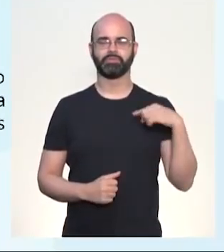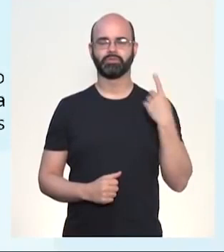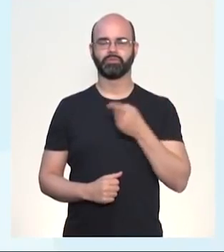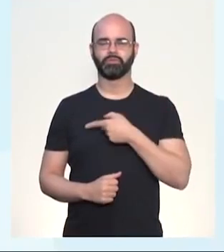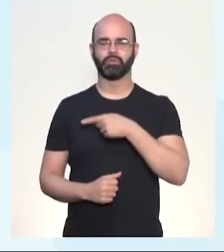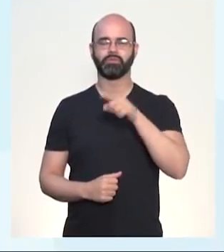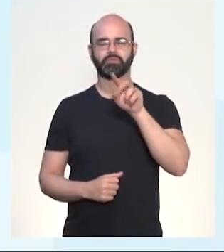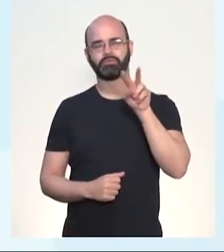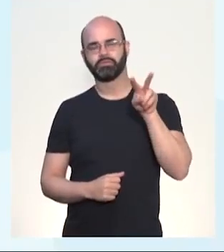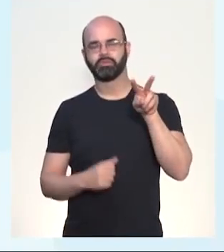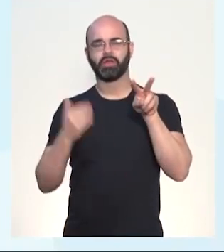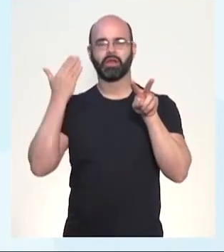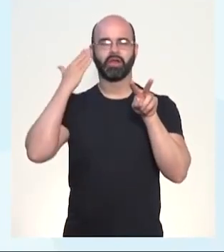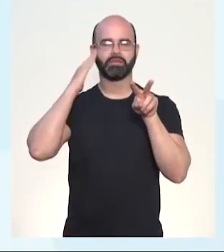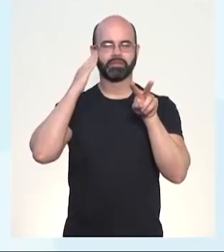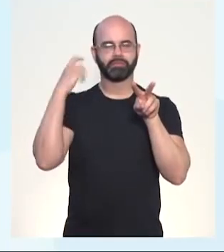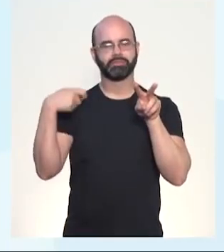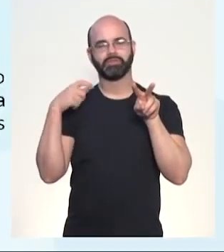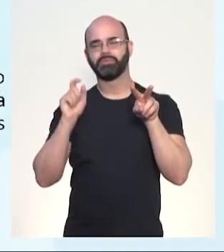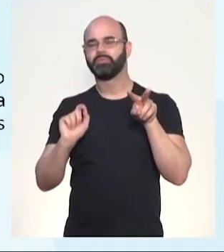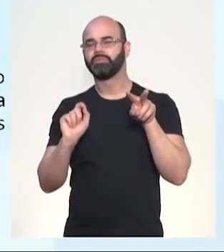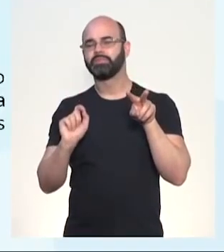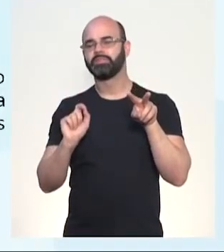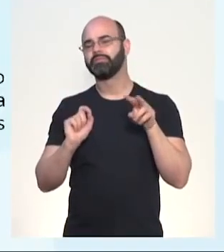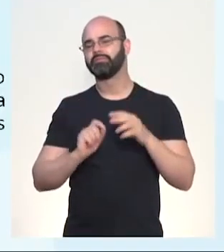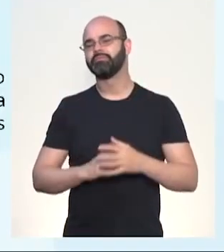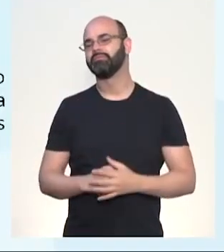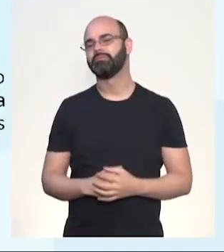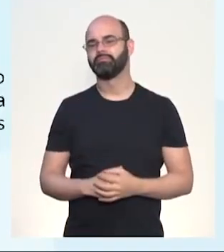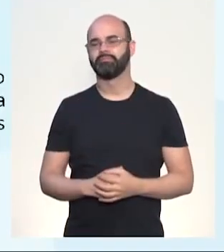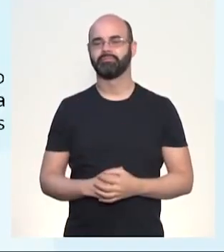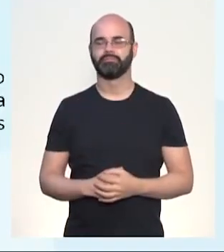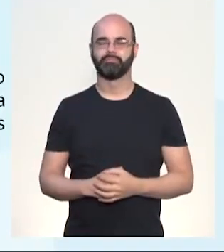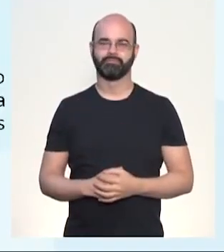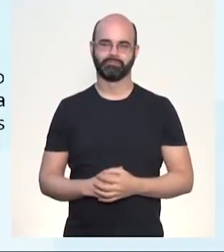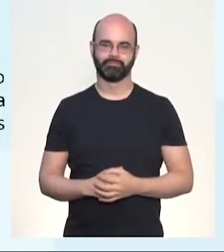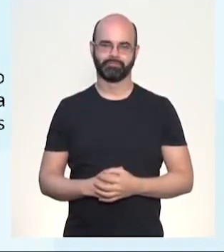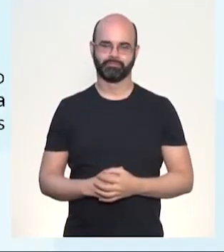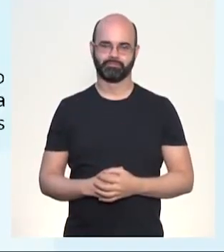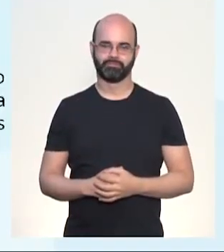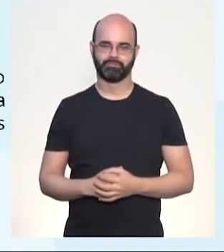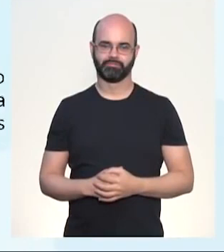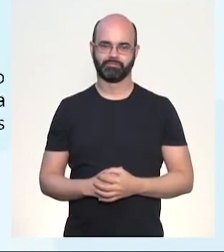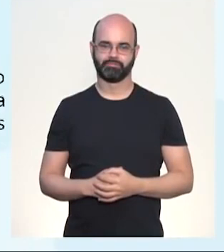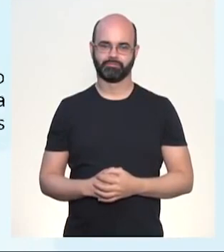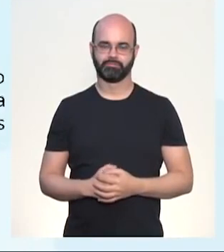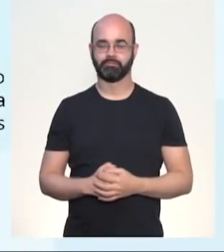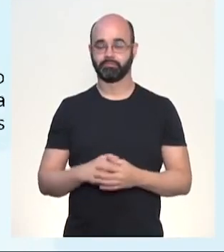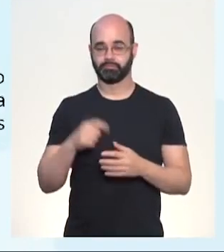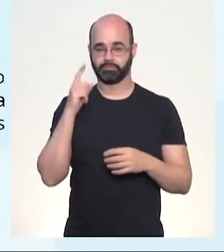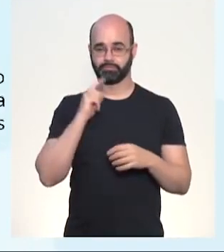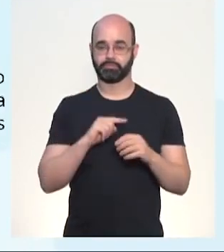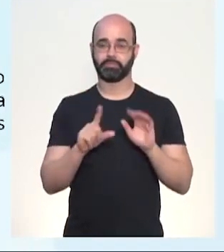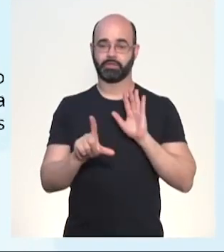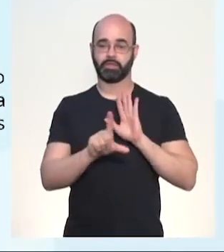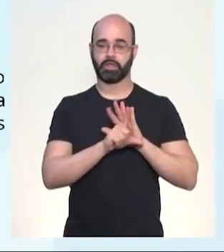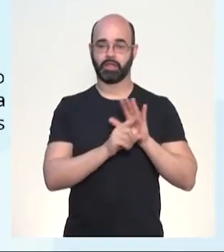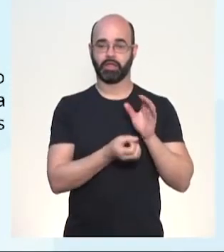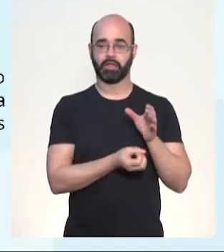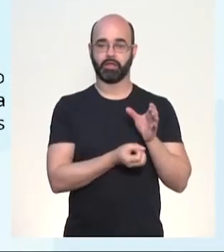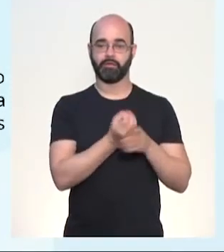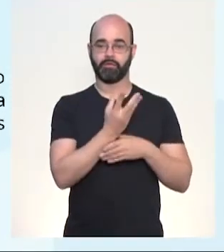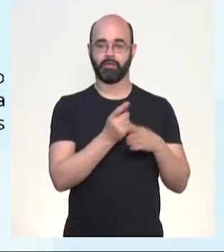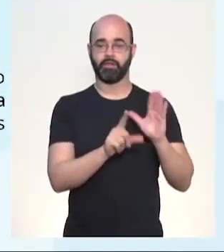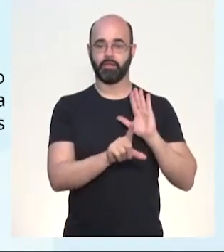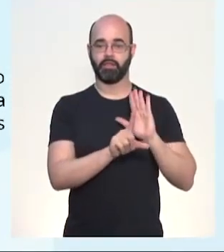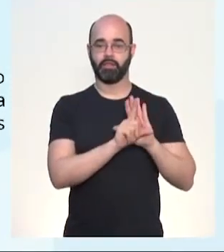história aí? Tá? Vamos lá. Opa! Cadê? Tá? Ela solicitou os estudantes que encontrassem a lei de formação, e aí o que a gente